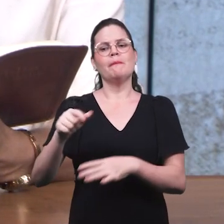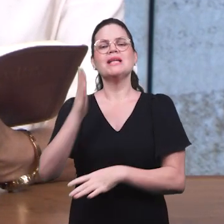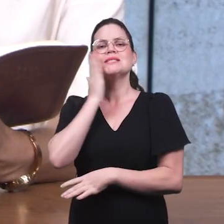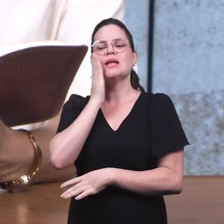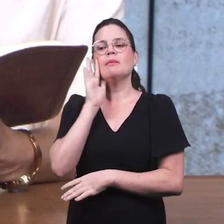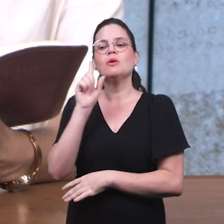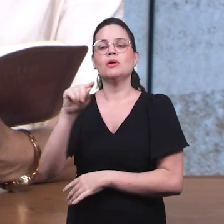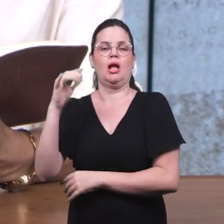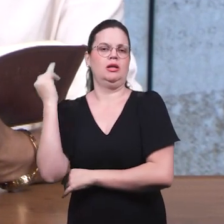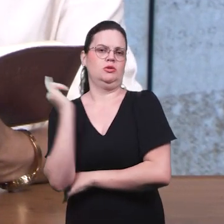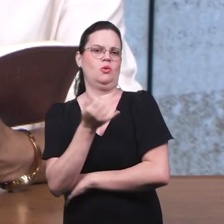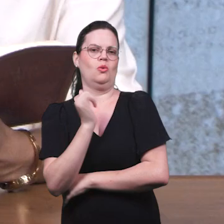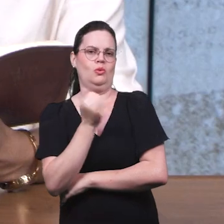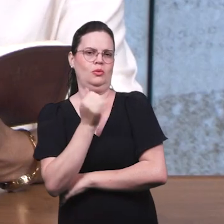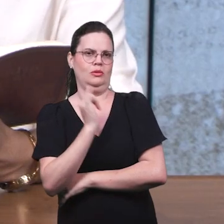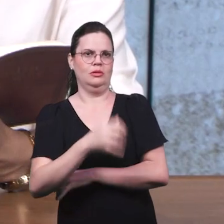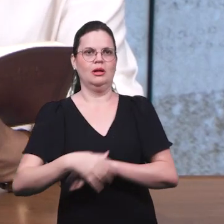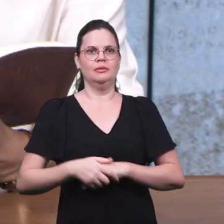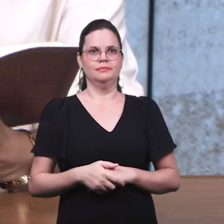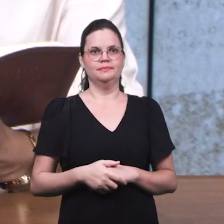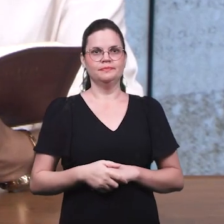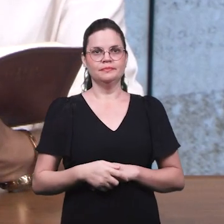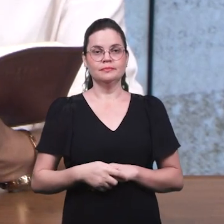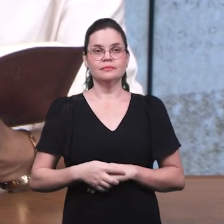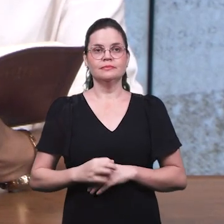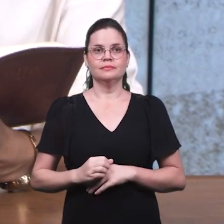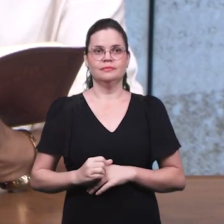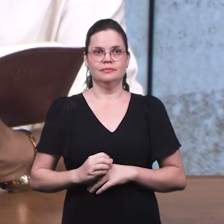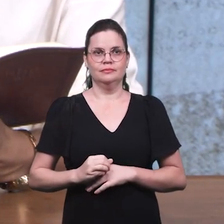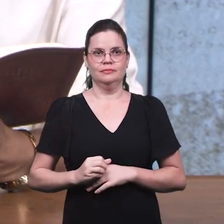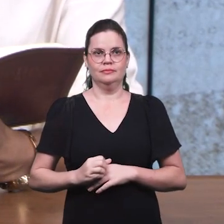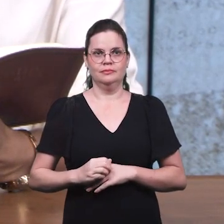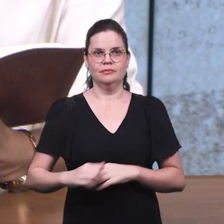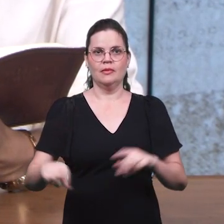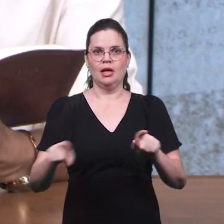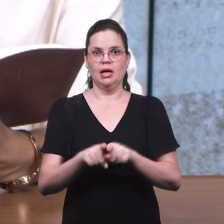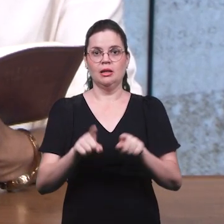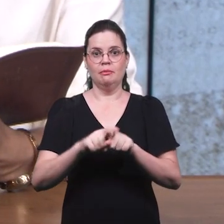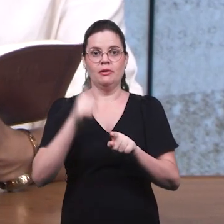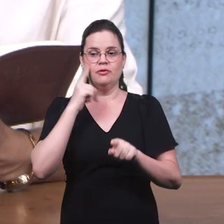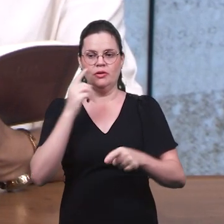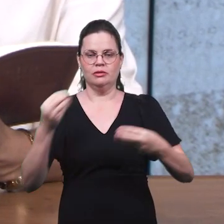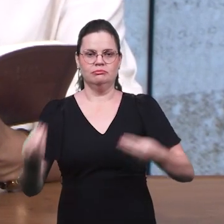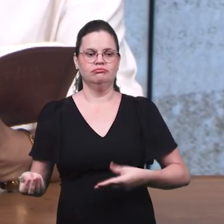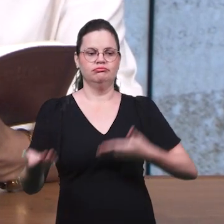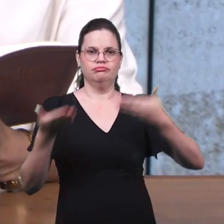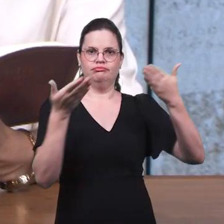deserto de Parã, a Cádiz, e tornando, deram-lhes